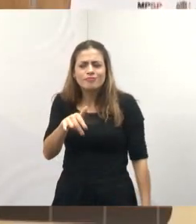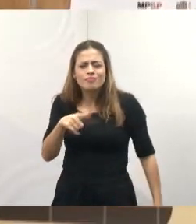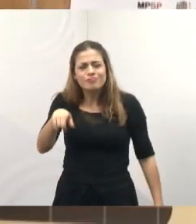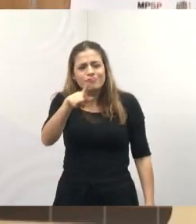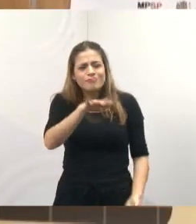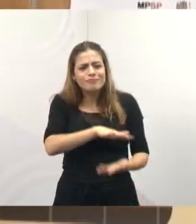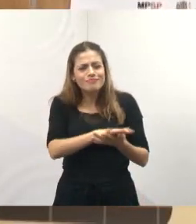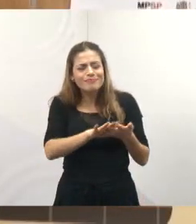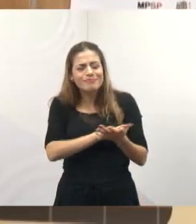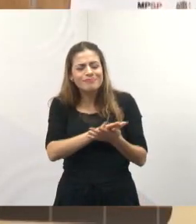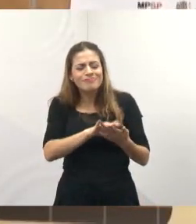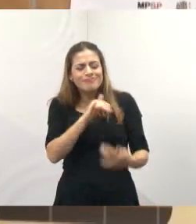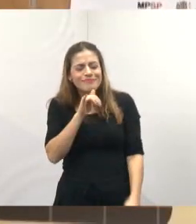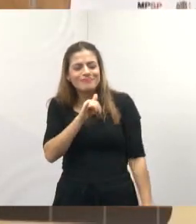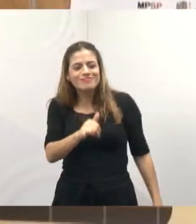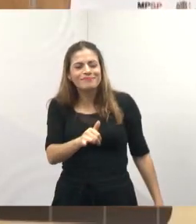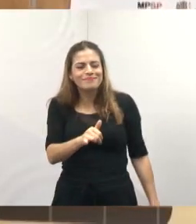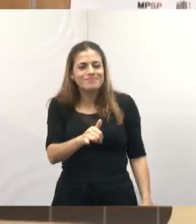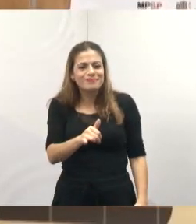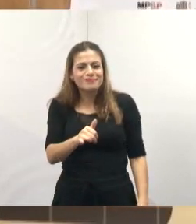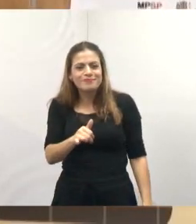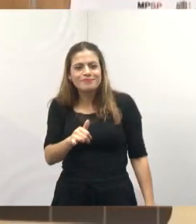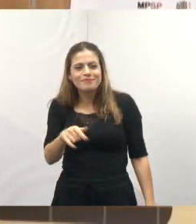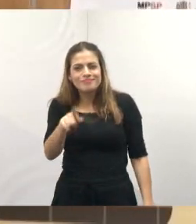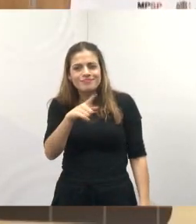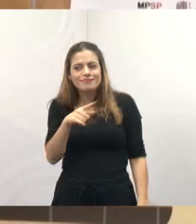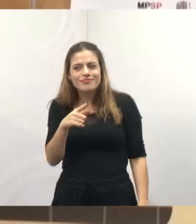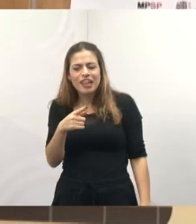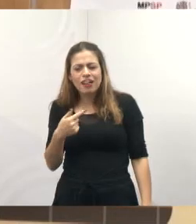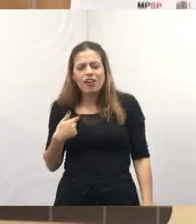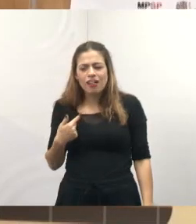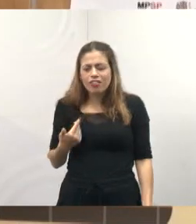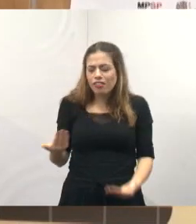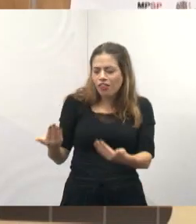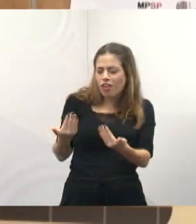nada. Então você está marcando só eu.